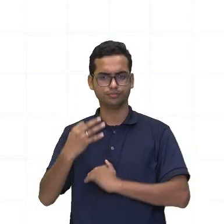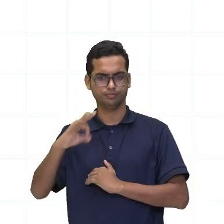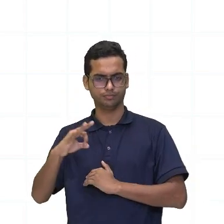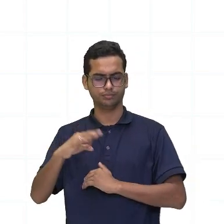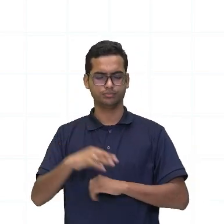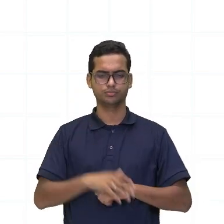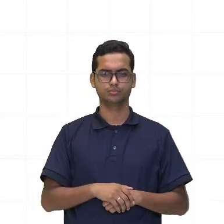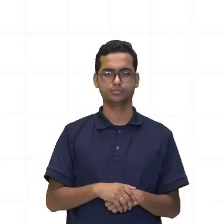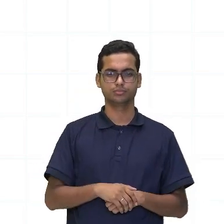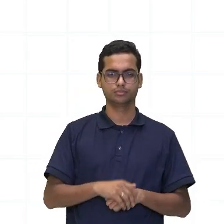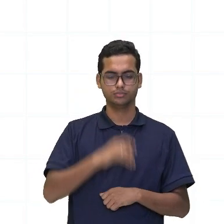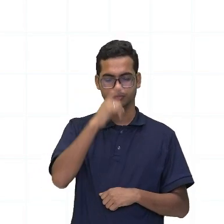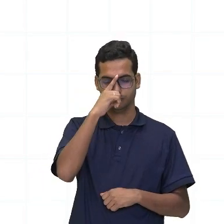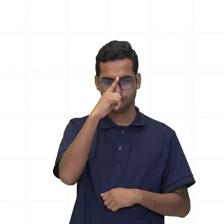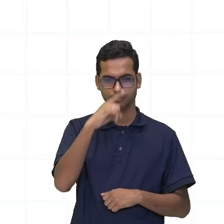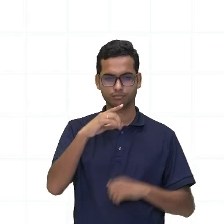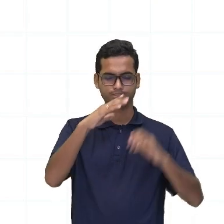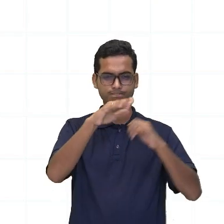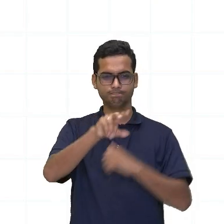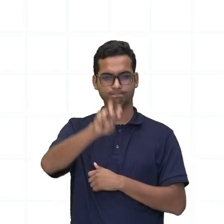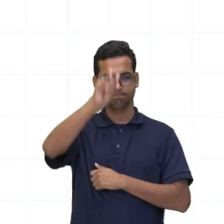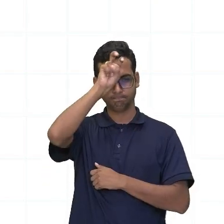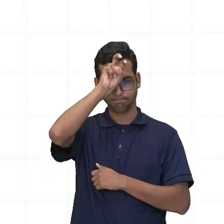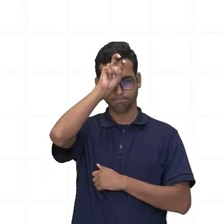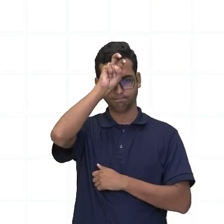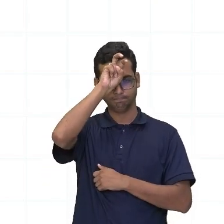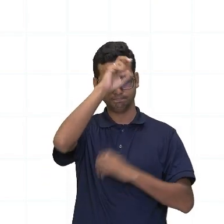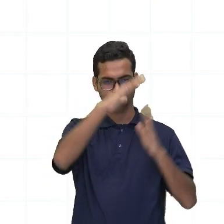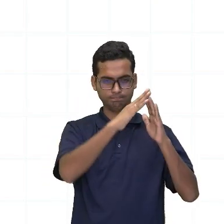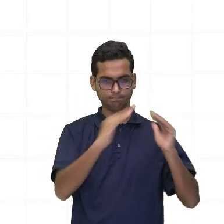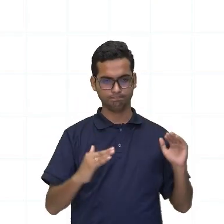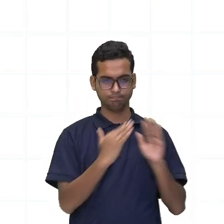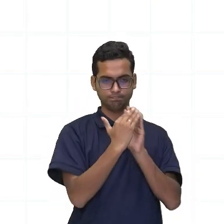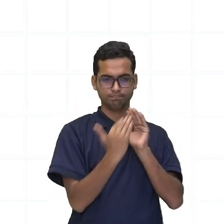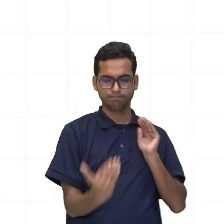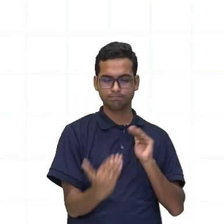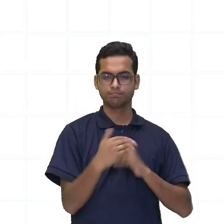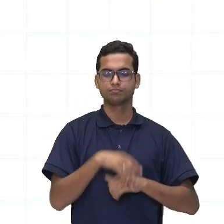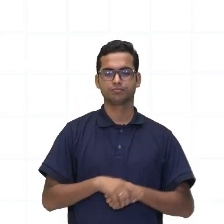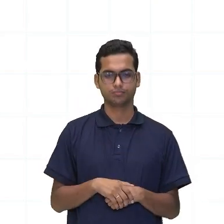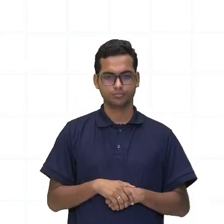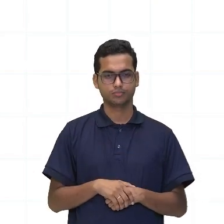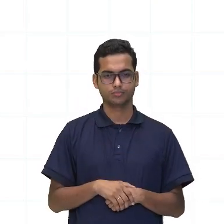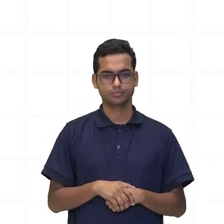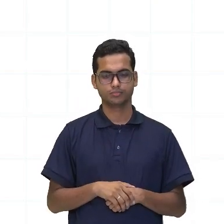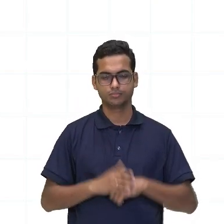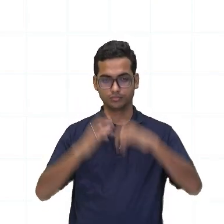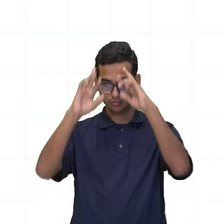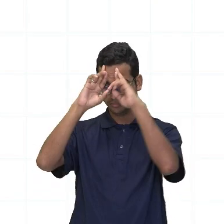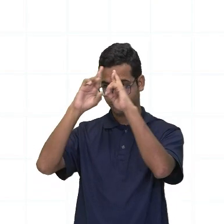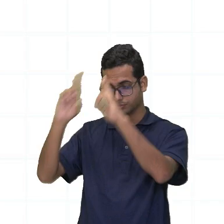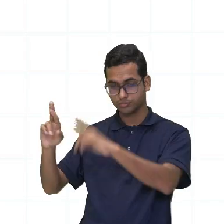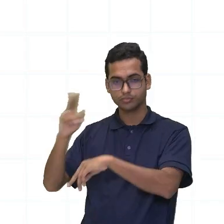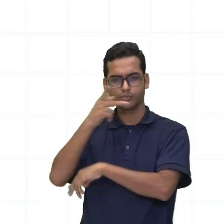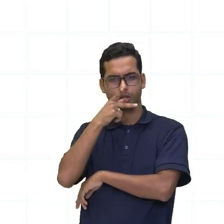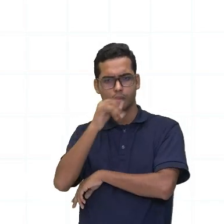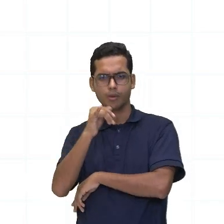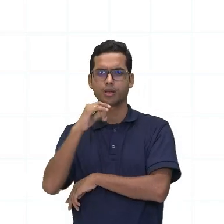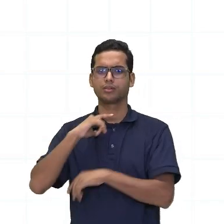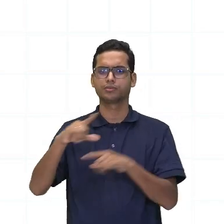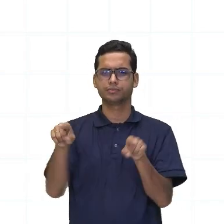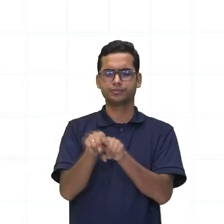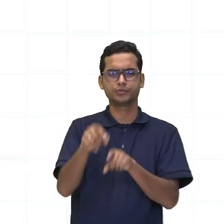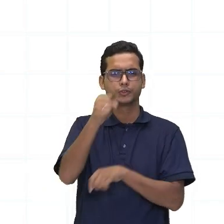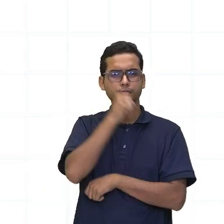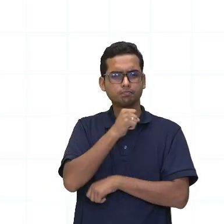faraó Miquerinos era filho de Khafre e, portanto, neto de Quéops. Por respeito ao pai e ao avô, ele decidiu o quê? Que